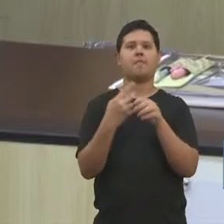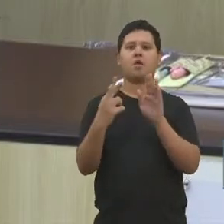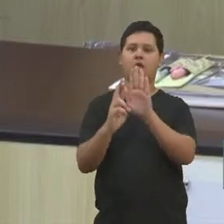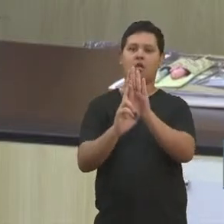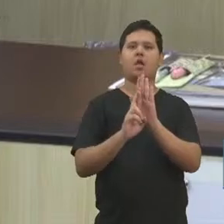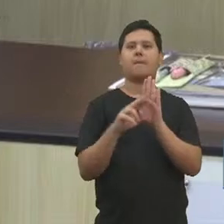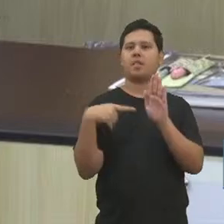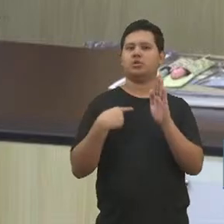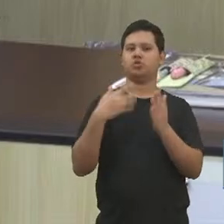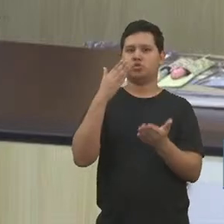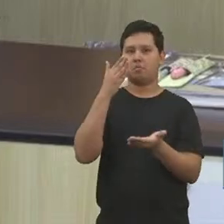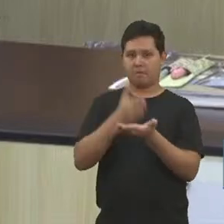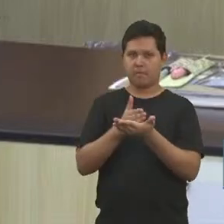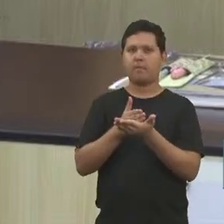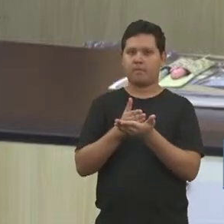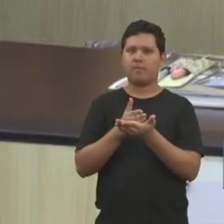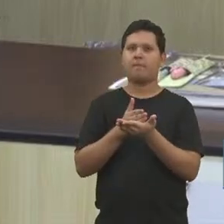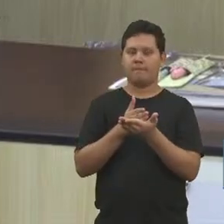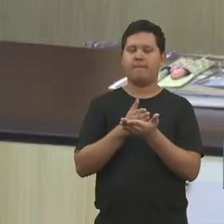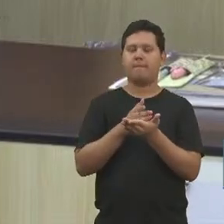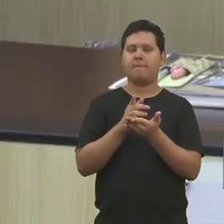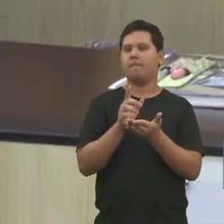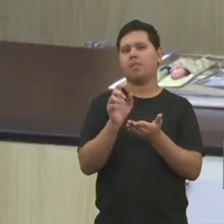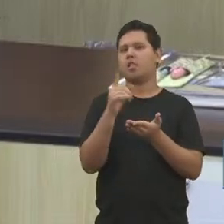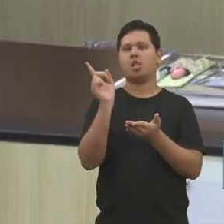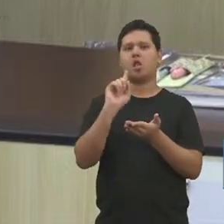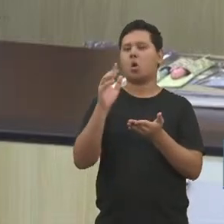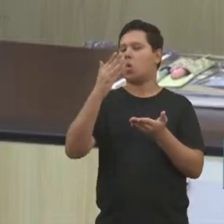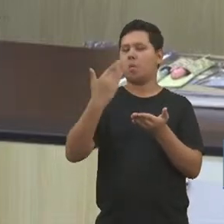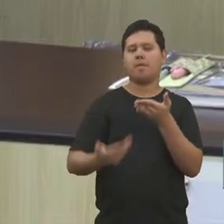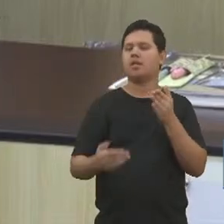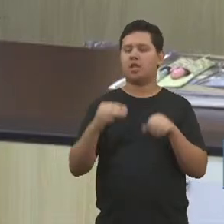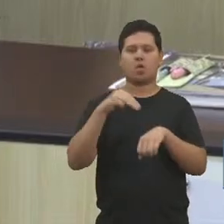a gente pausa o tempo para que você não perca esse tempo, tá bom?